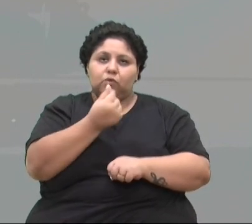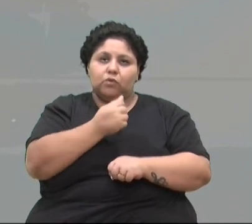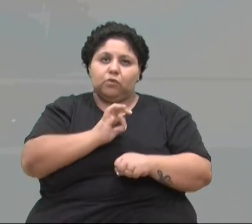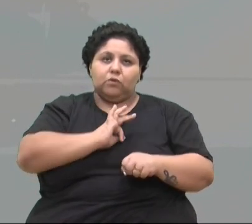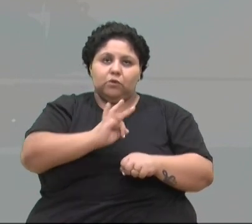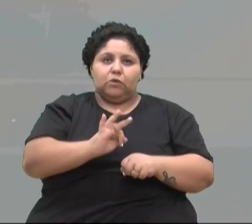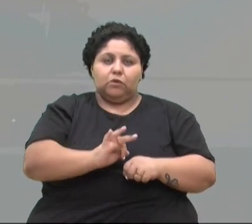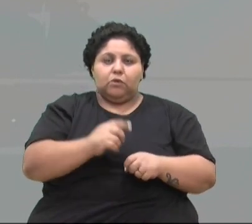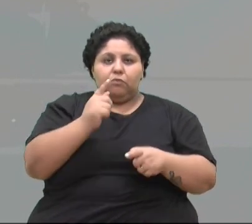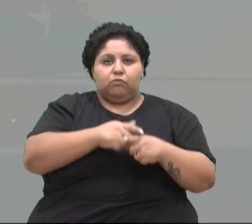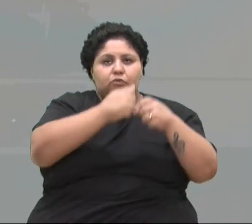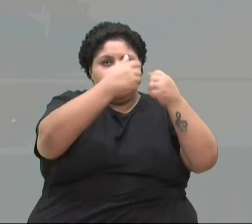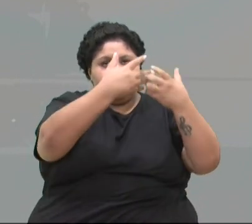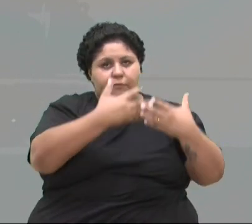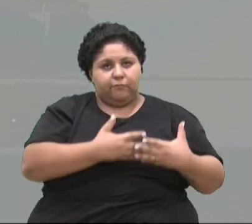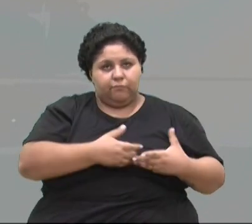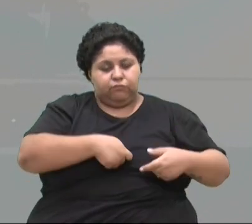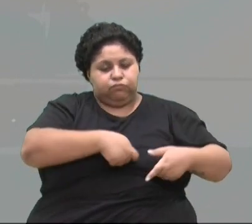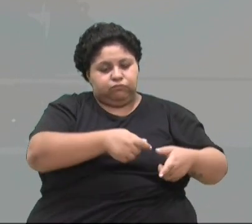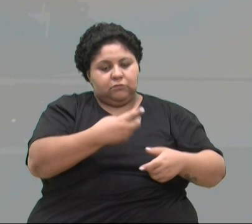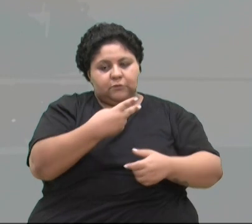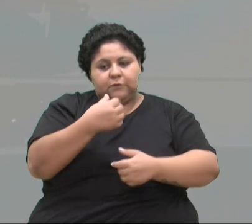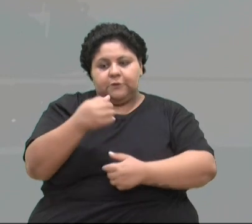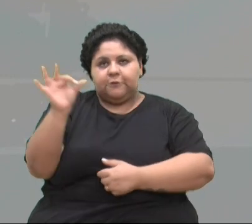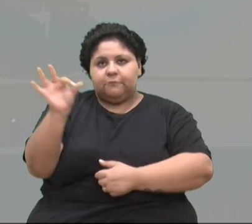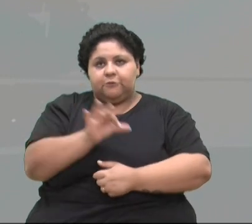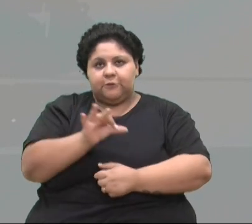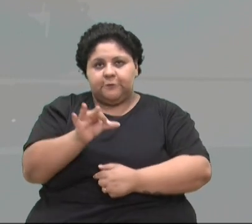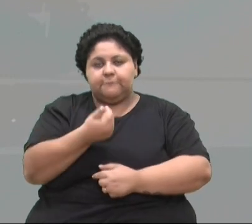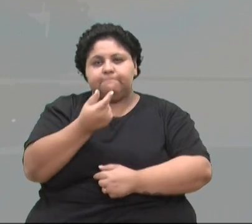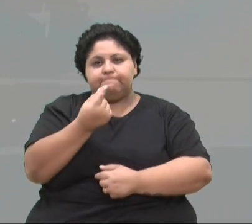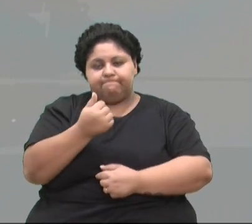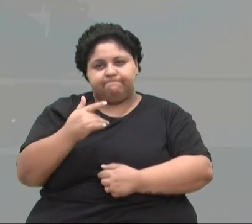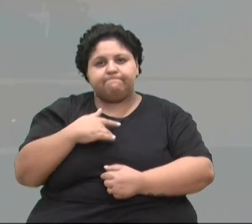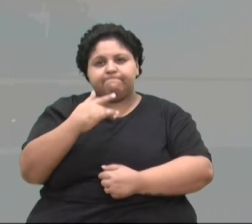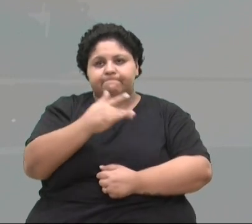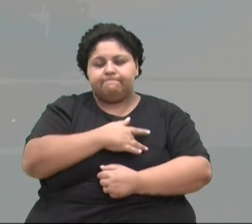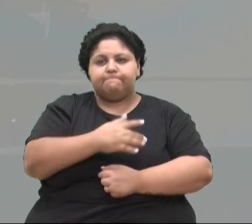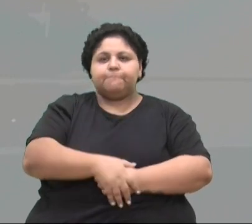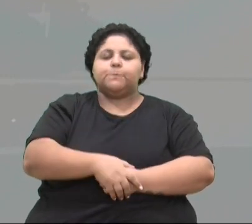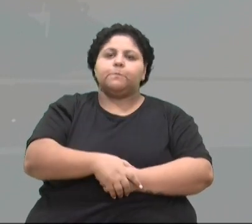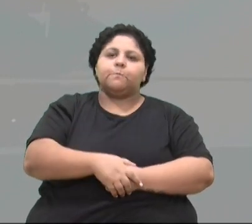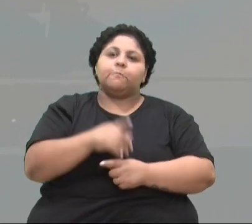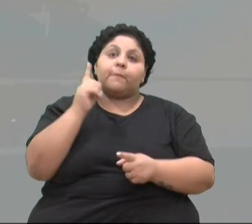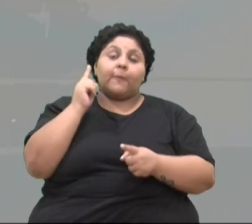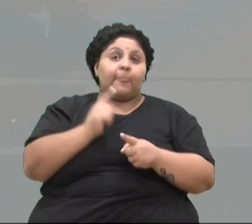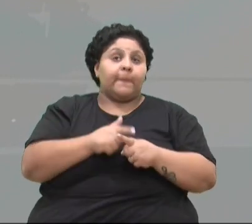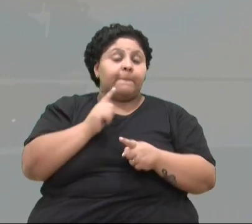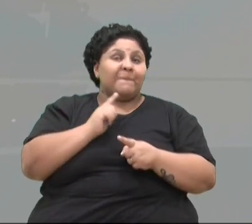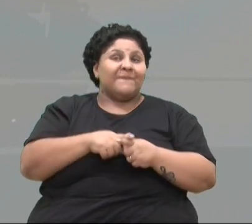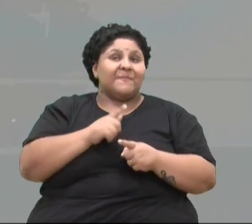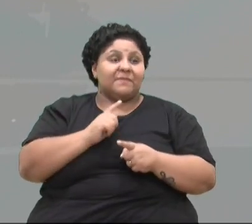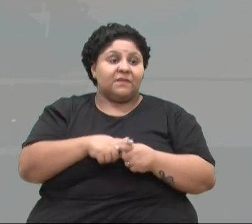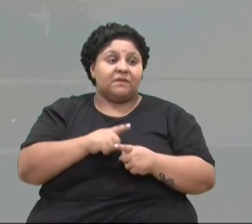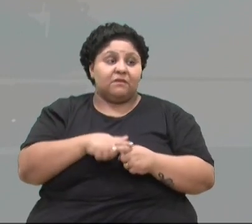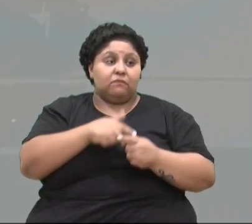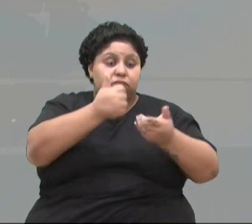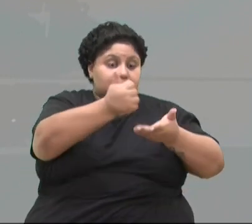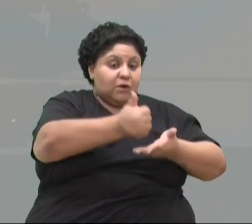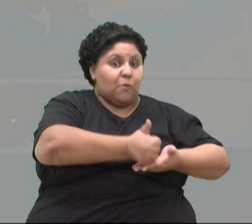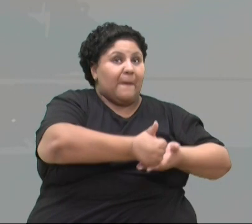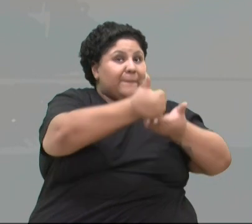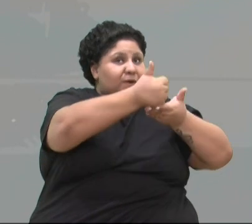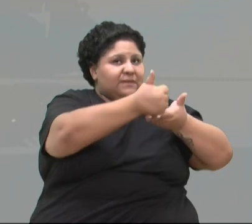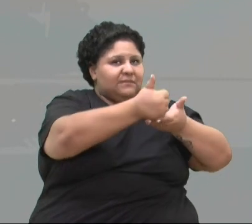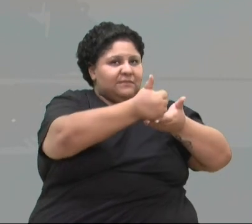gasta 26% da nossa receita em saúde, né? Porque o grande sustentador, né? Não